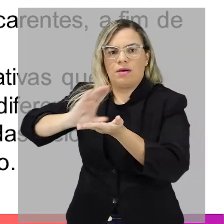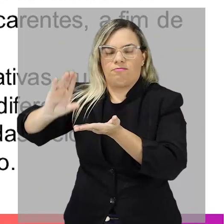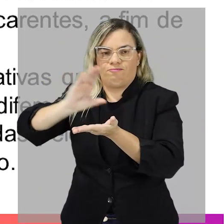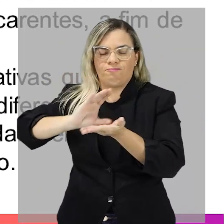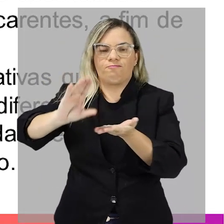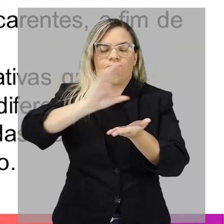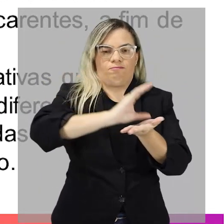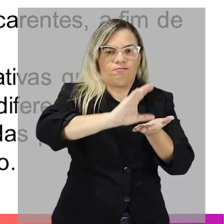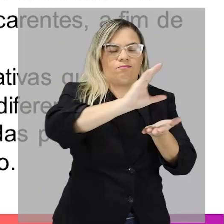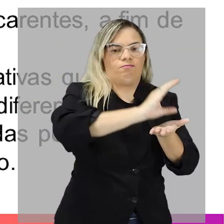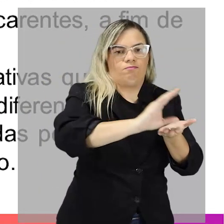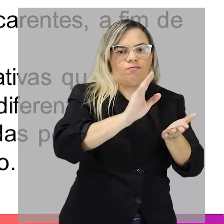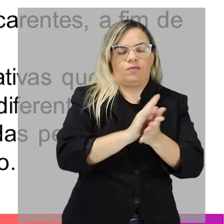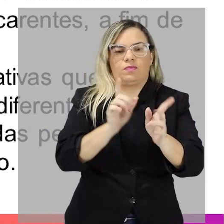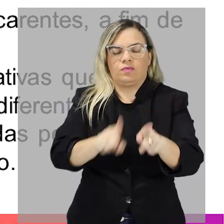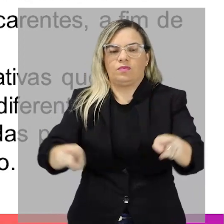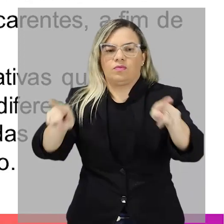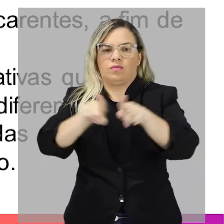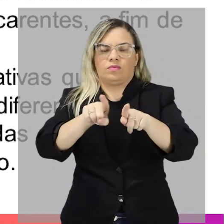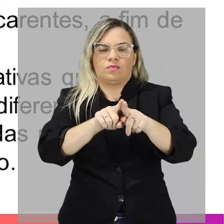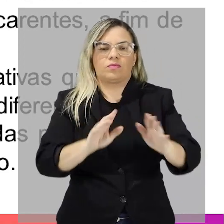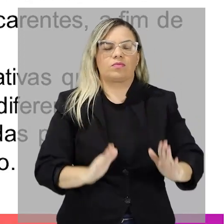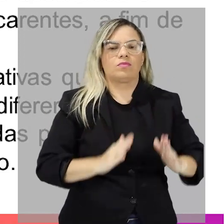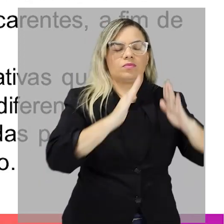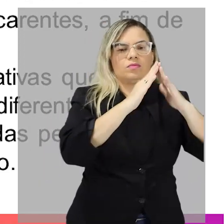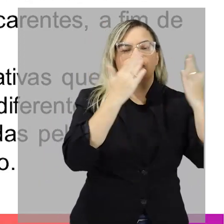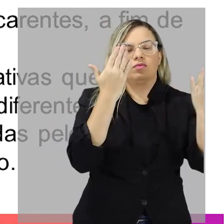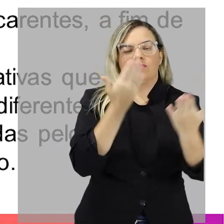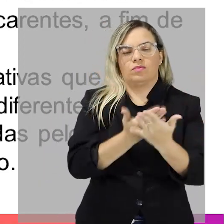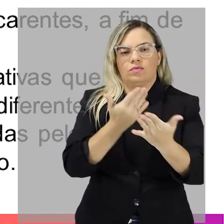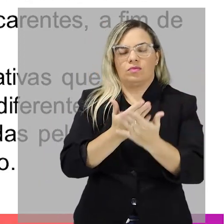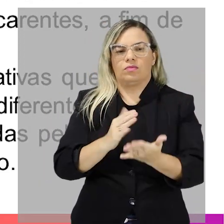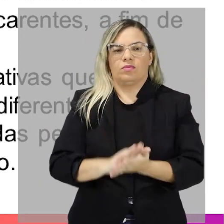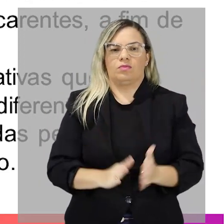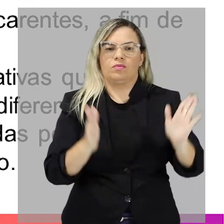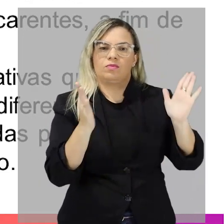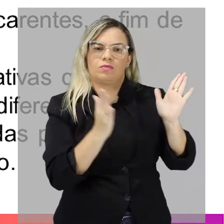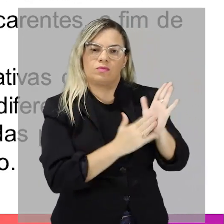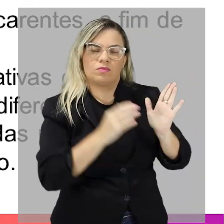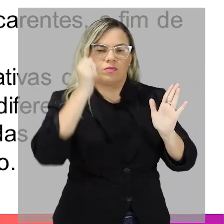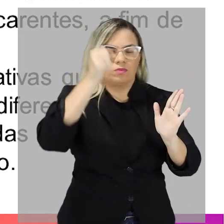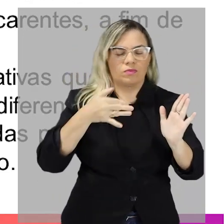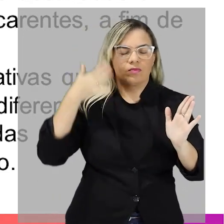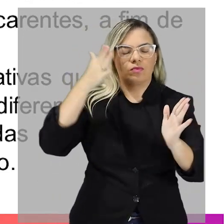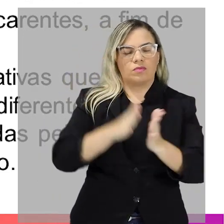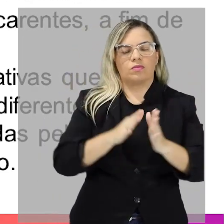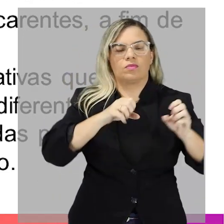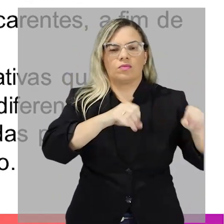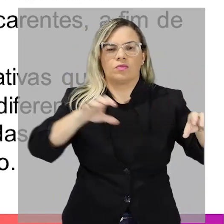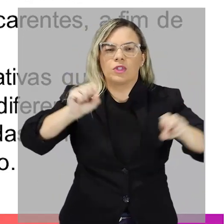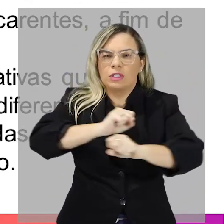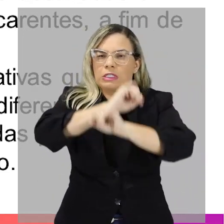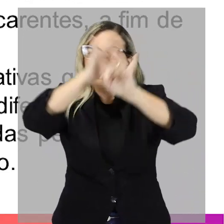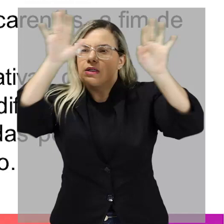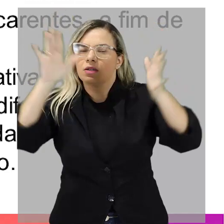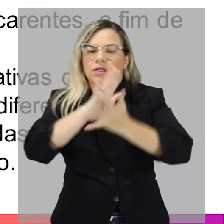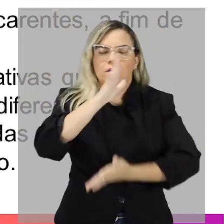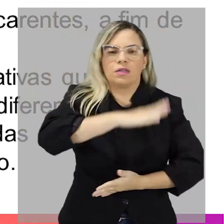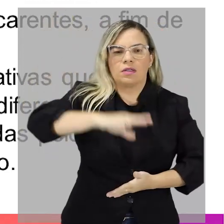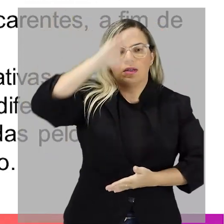verbas. Ele diz também: as escolas poderão propor palestras educativas que despertem entre os alunos